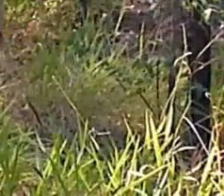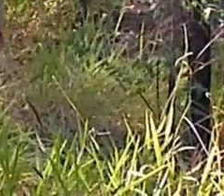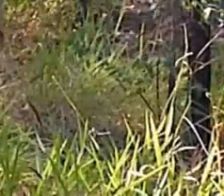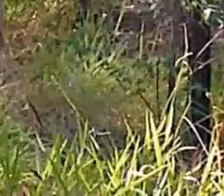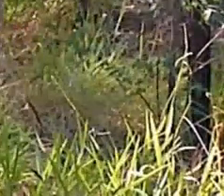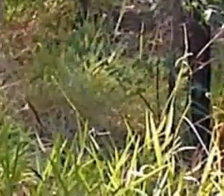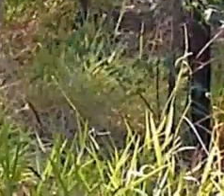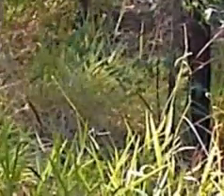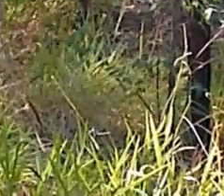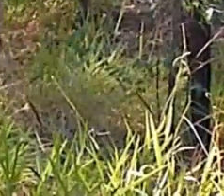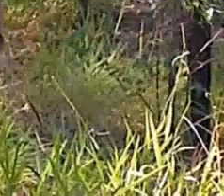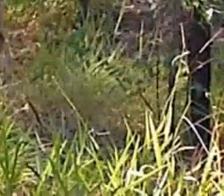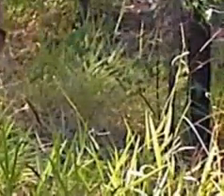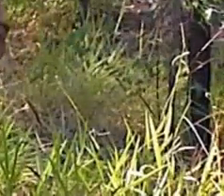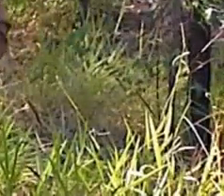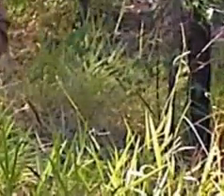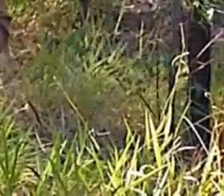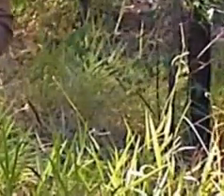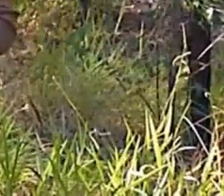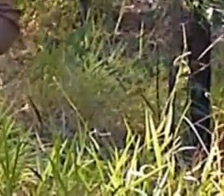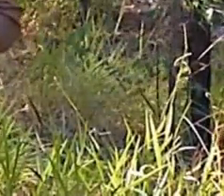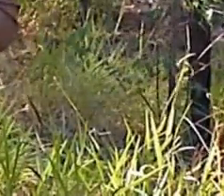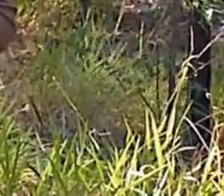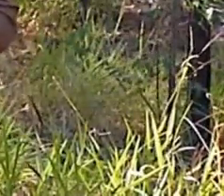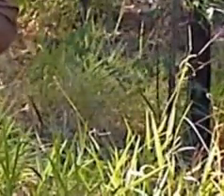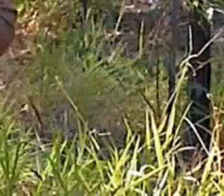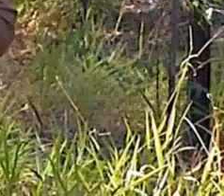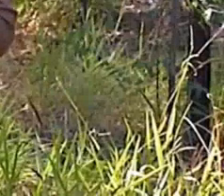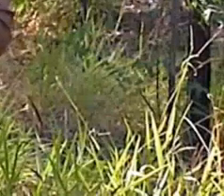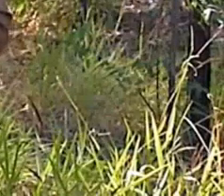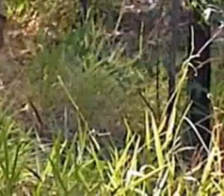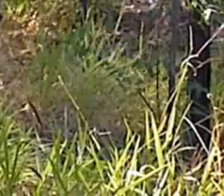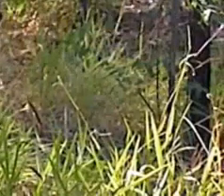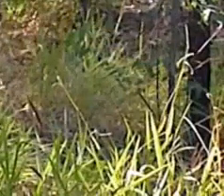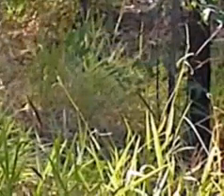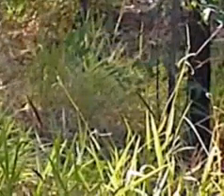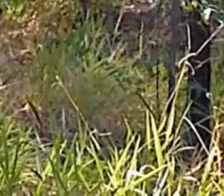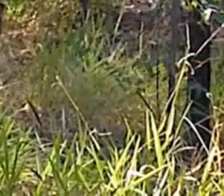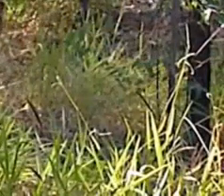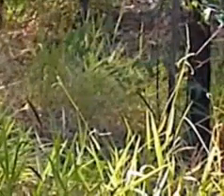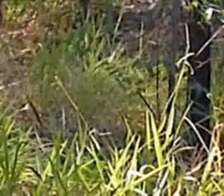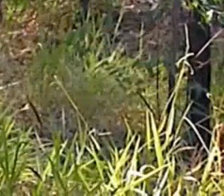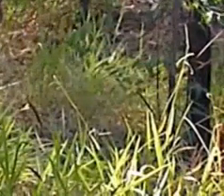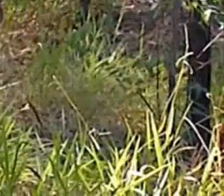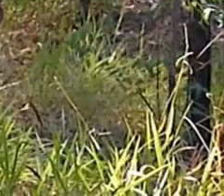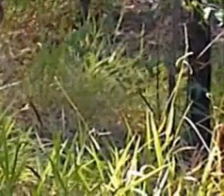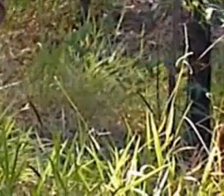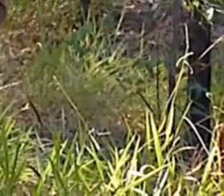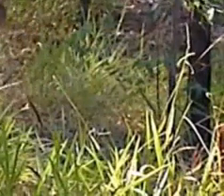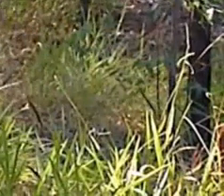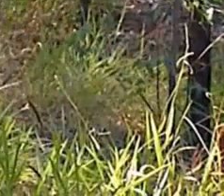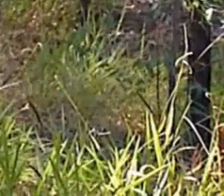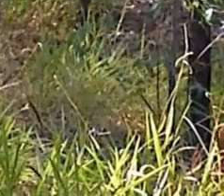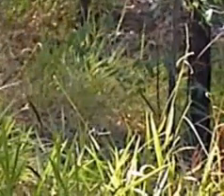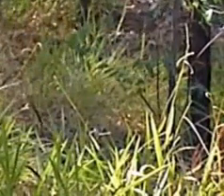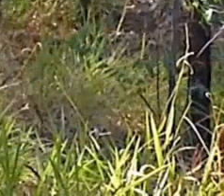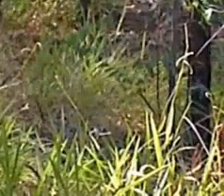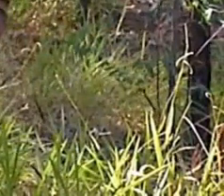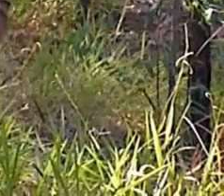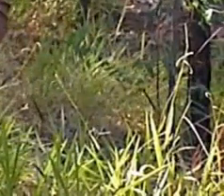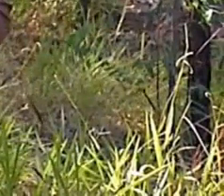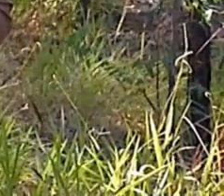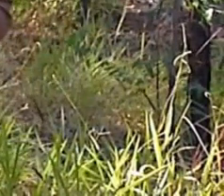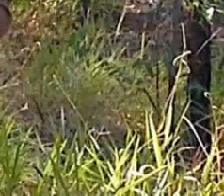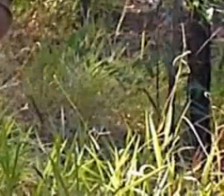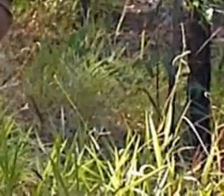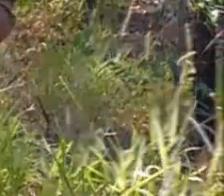passageiros como trem turístico belveder in Otim e o trem Metropolitano Eldorado Contagem Betim que beneficiaria o